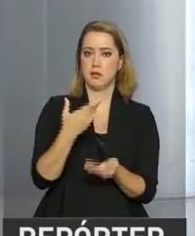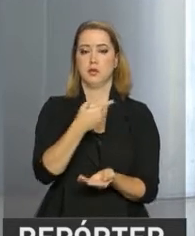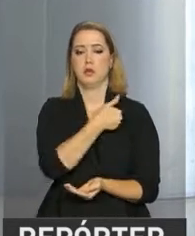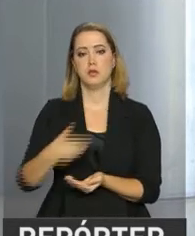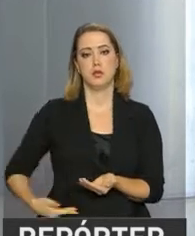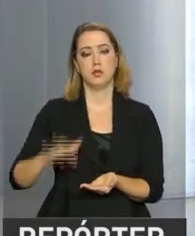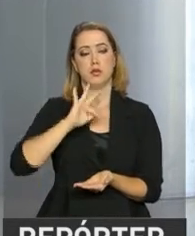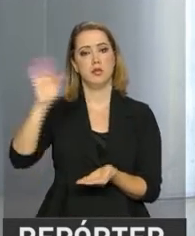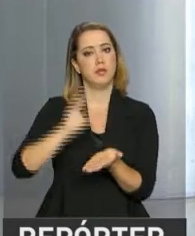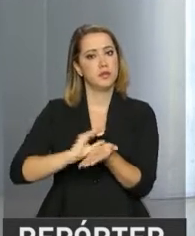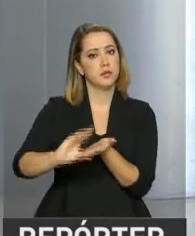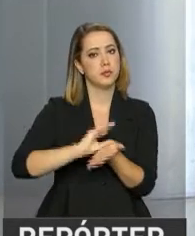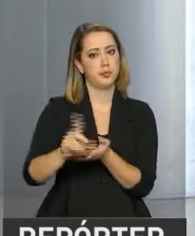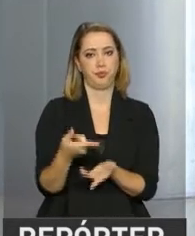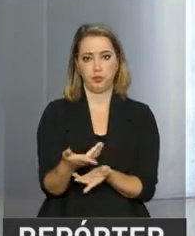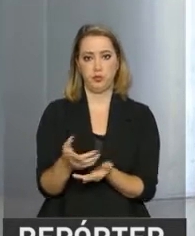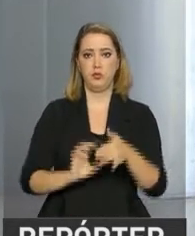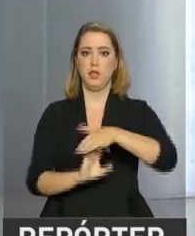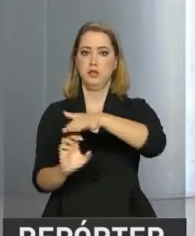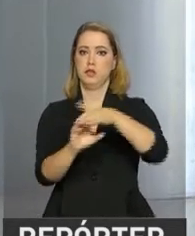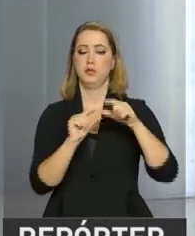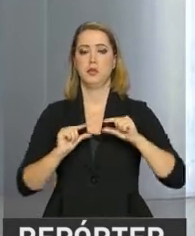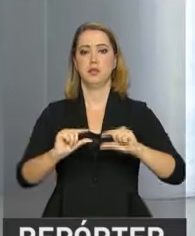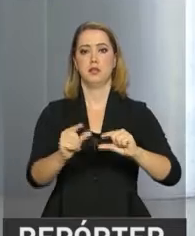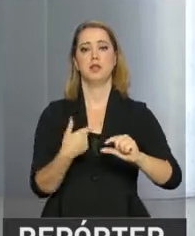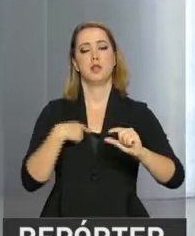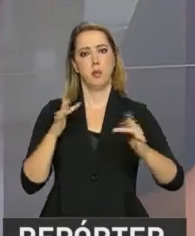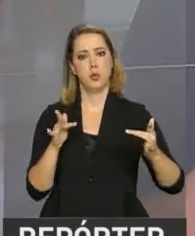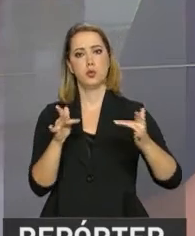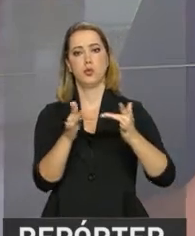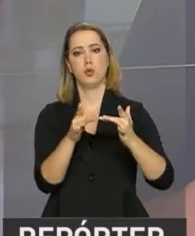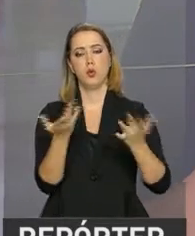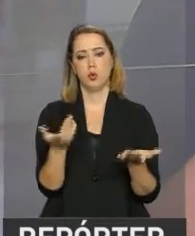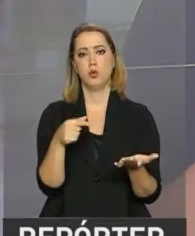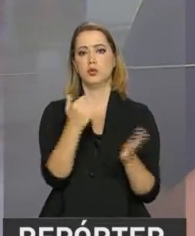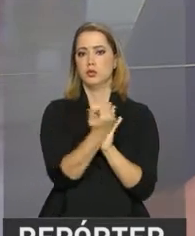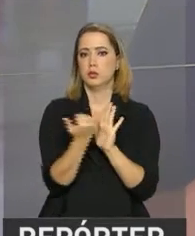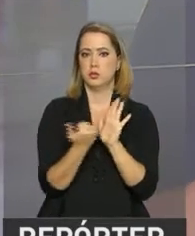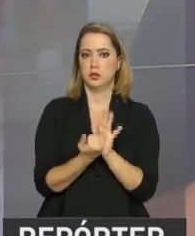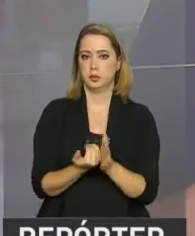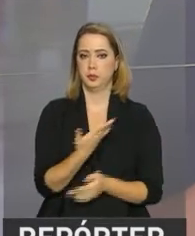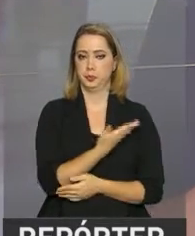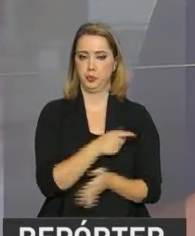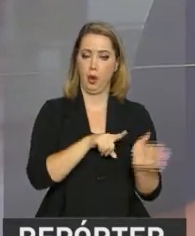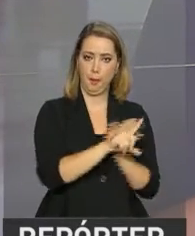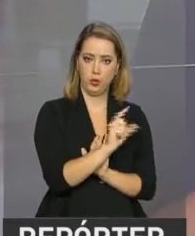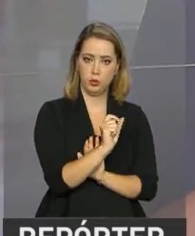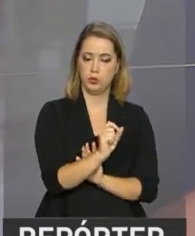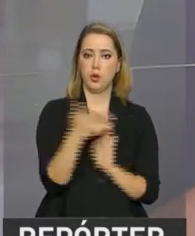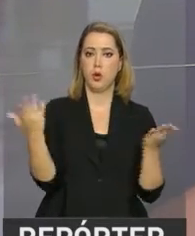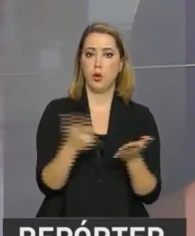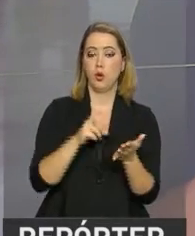para aderir a este programa é para micro e pequenas empresas jaime bom agora hoje pela manhã teve um outro evento da presidência da república